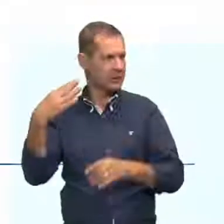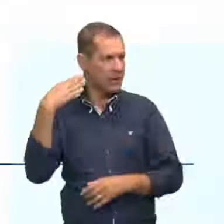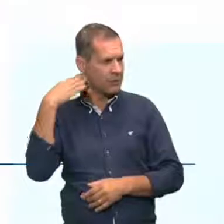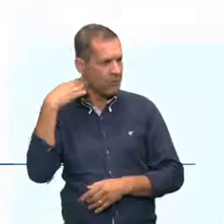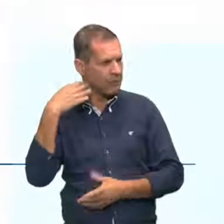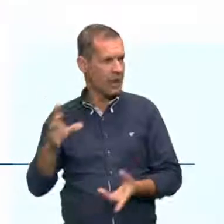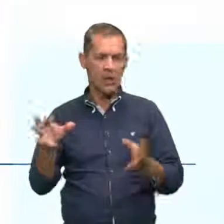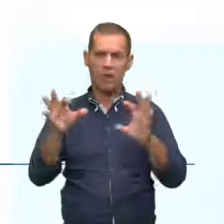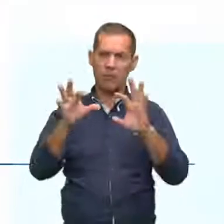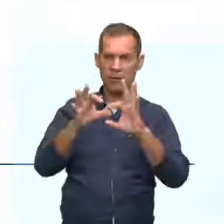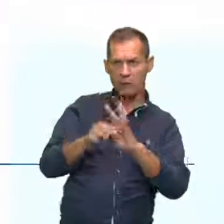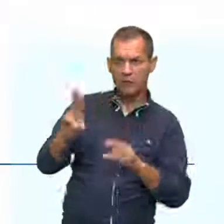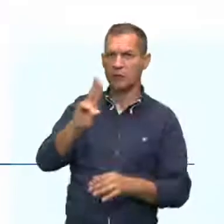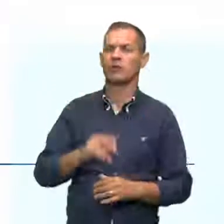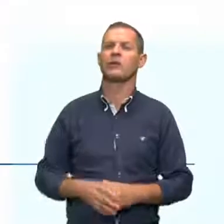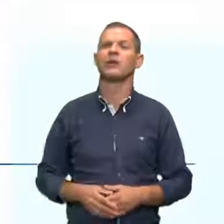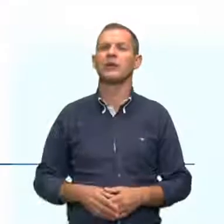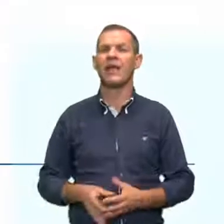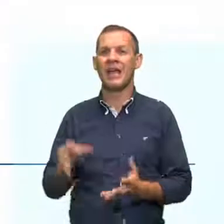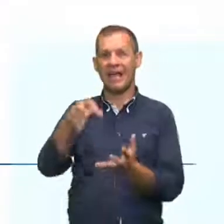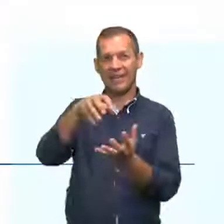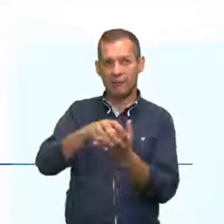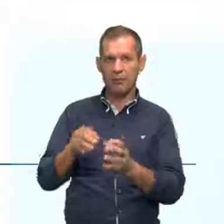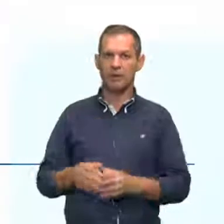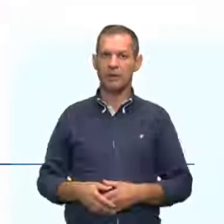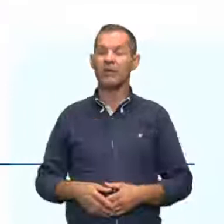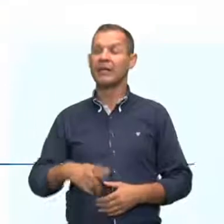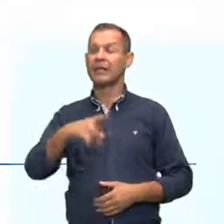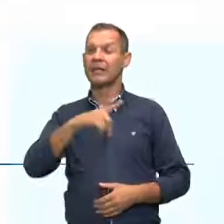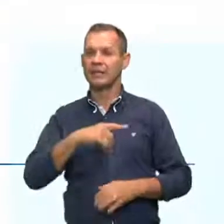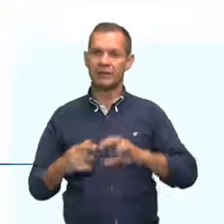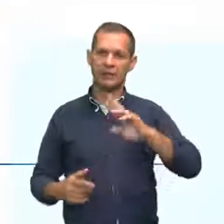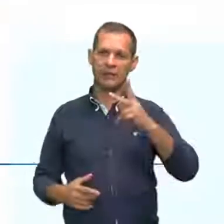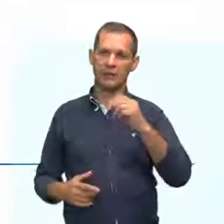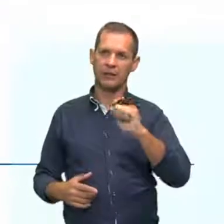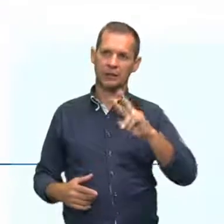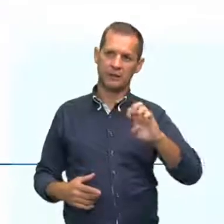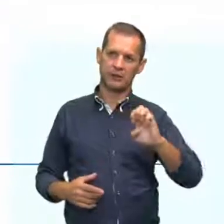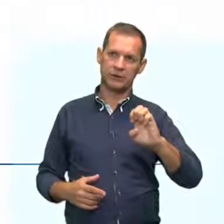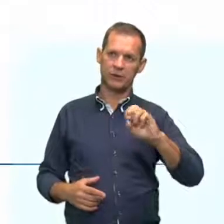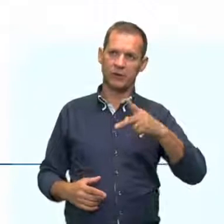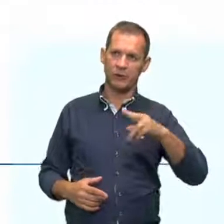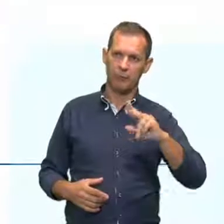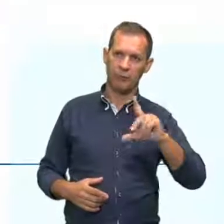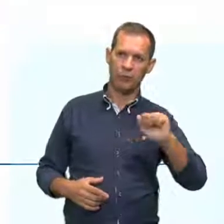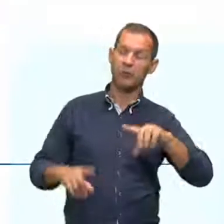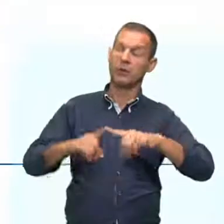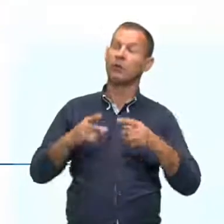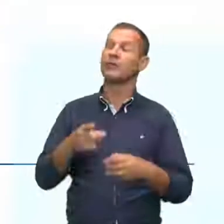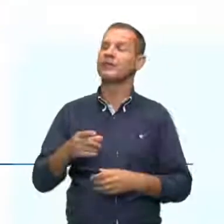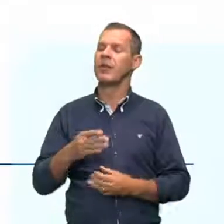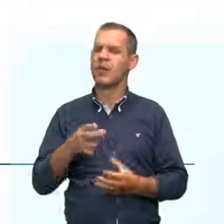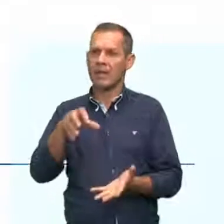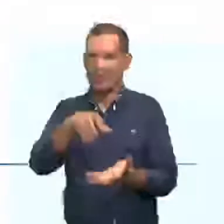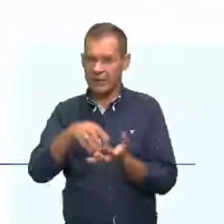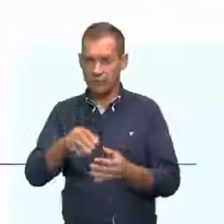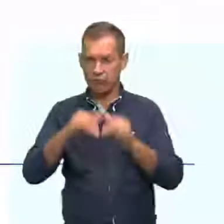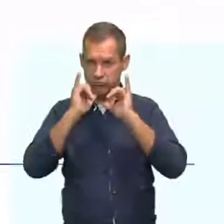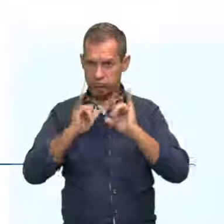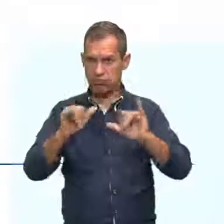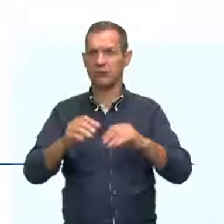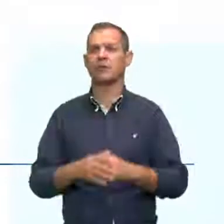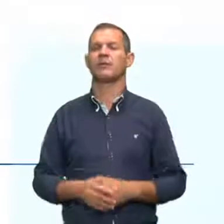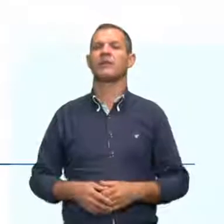para a conexão, você vai utilizar a criptografia de chave pública. Ou seja, você criptografa uma